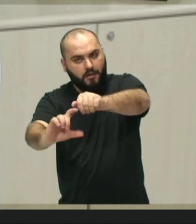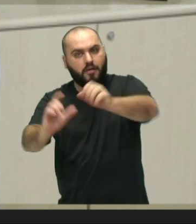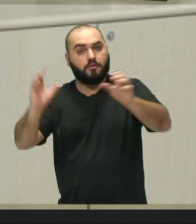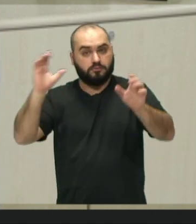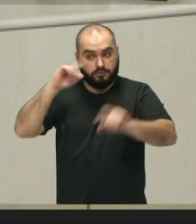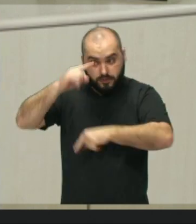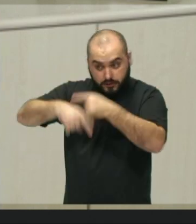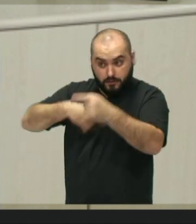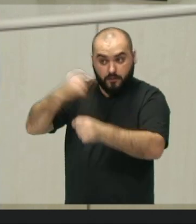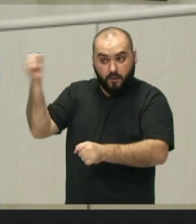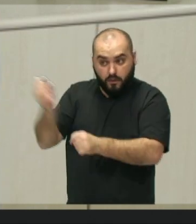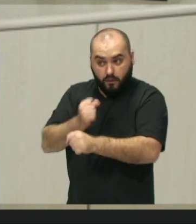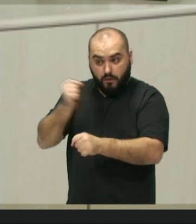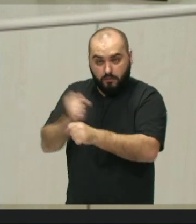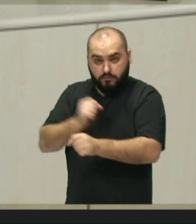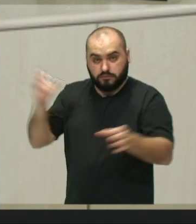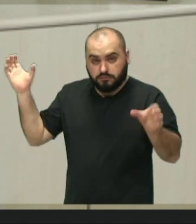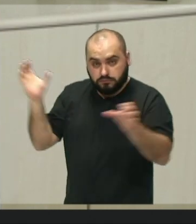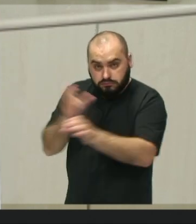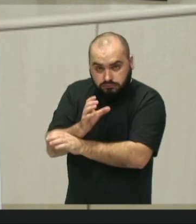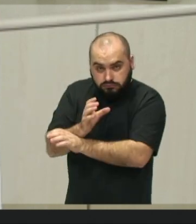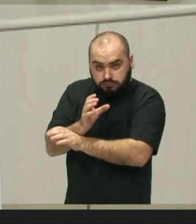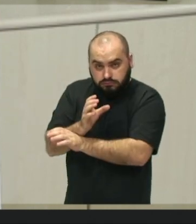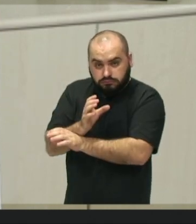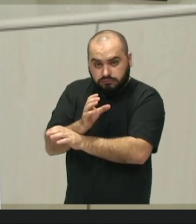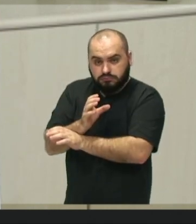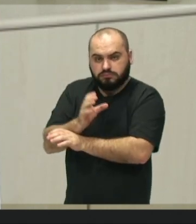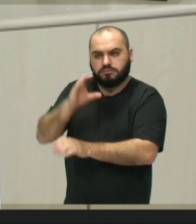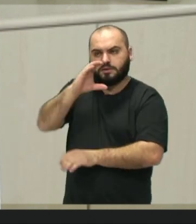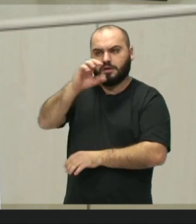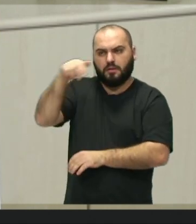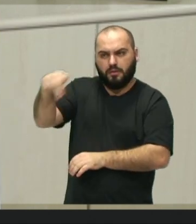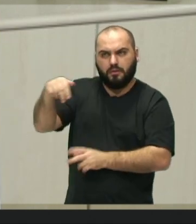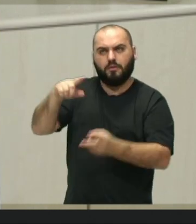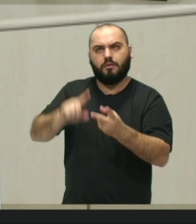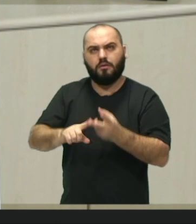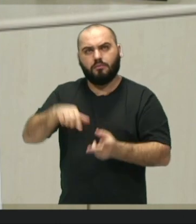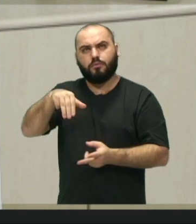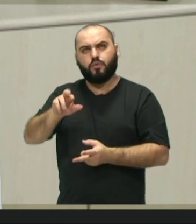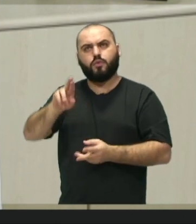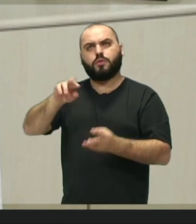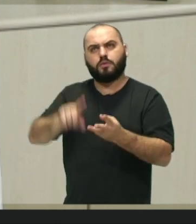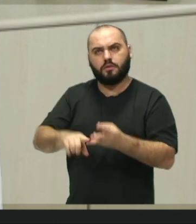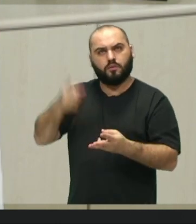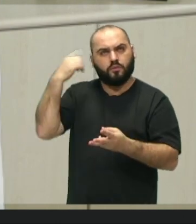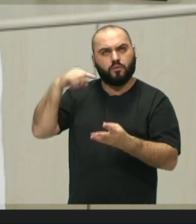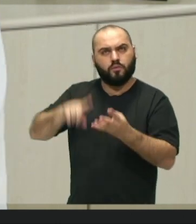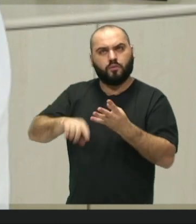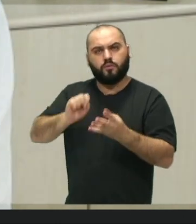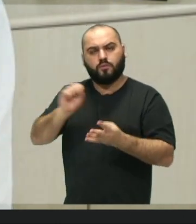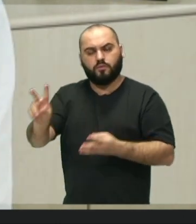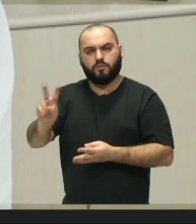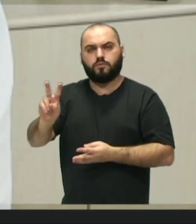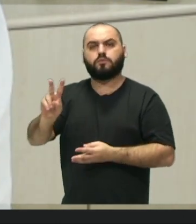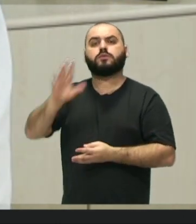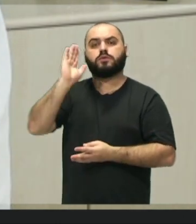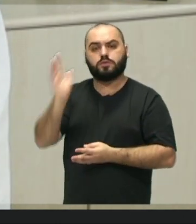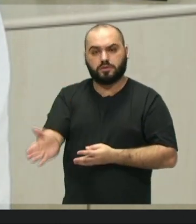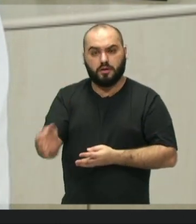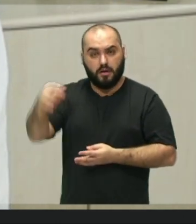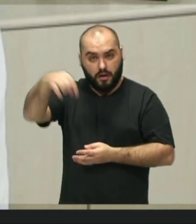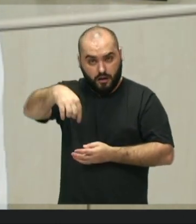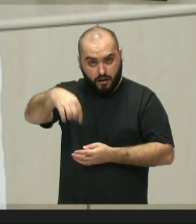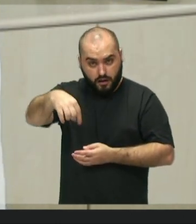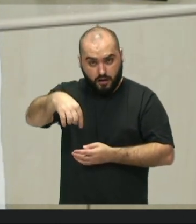essas obras da primeira etapa, ou seja, Cidade Nova, Murta, Cordeiros e São Vicente, a gente passa ainda no exercício agora